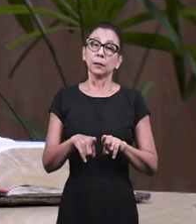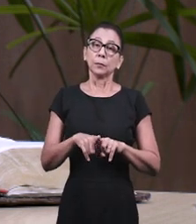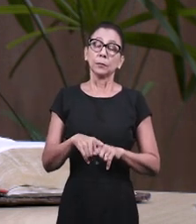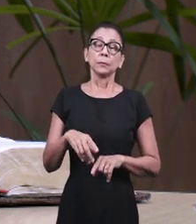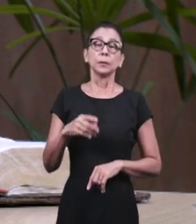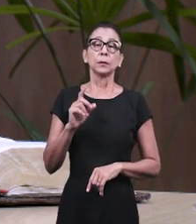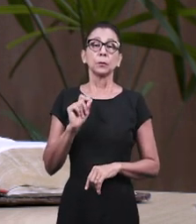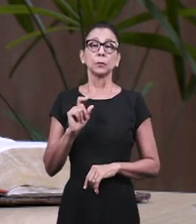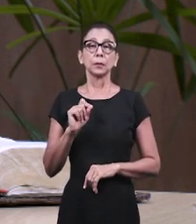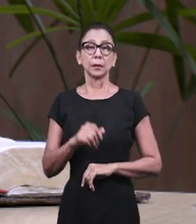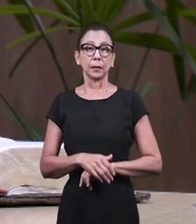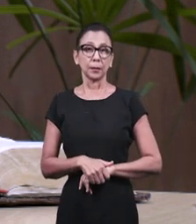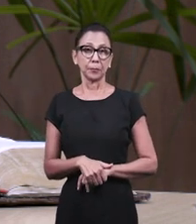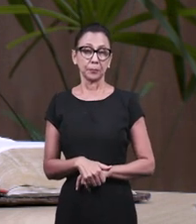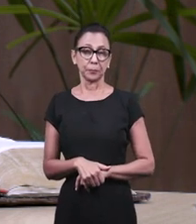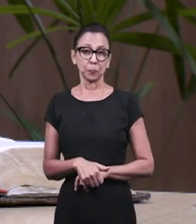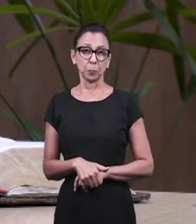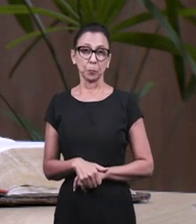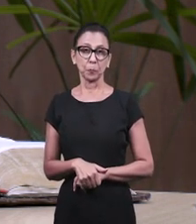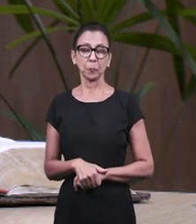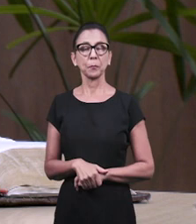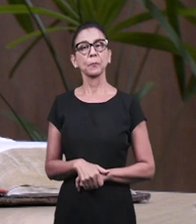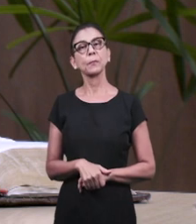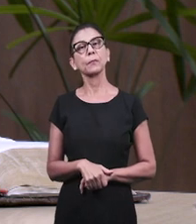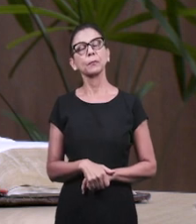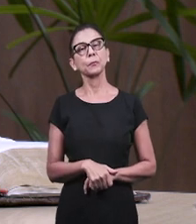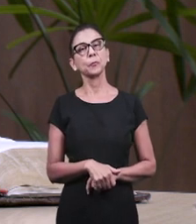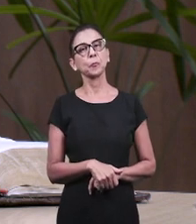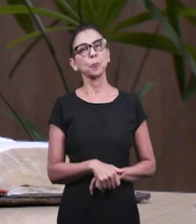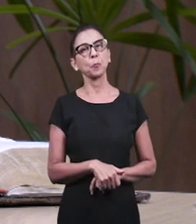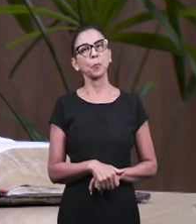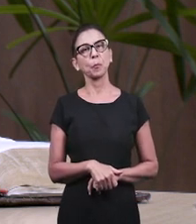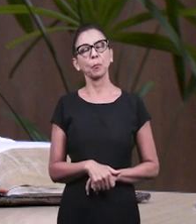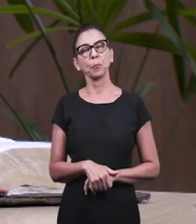os membros, eles não são iguais.